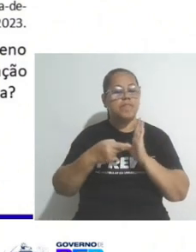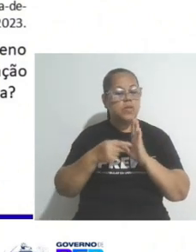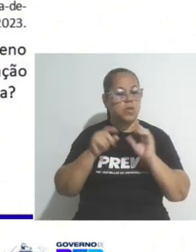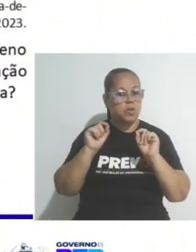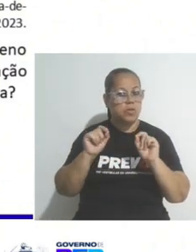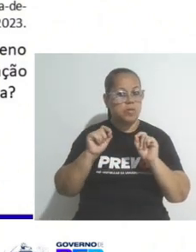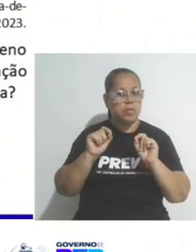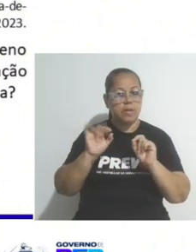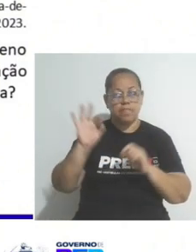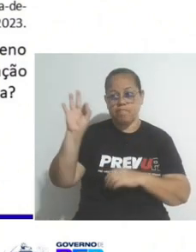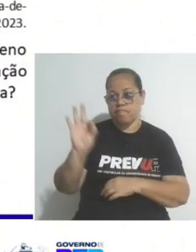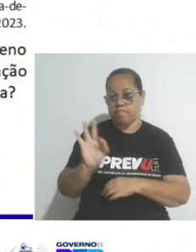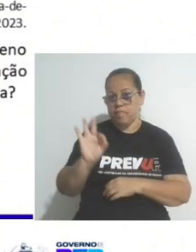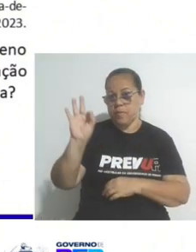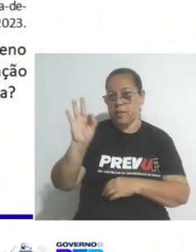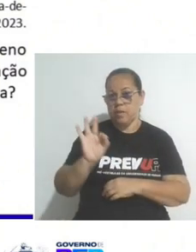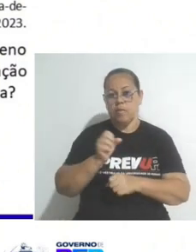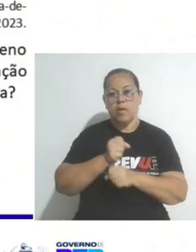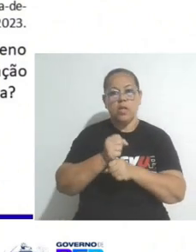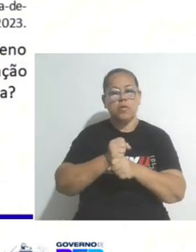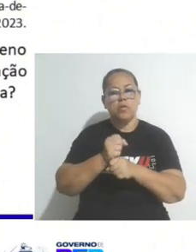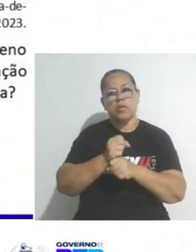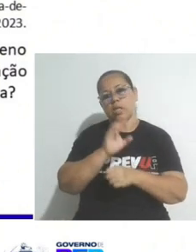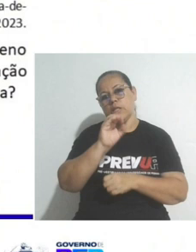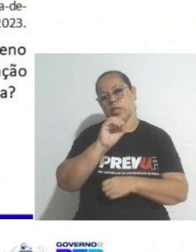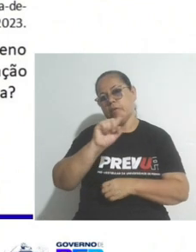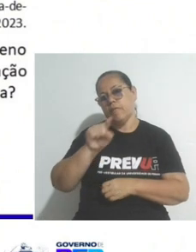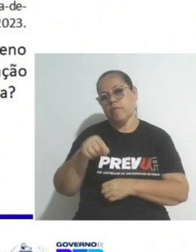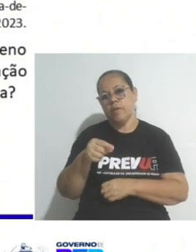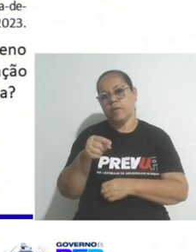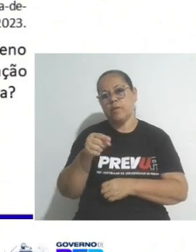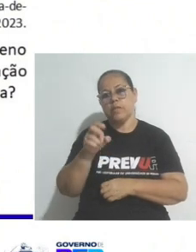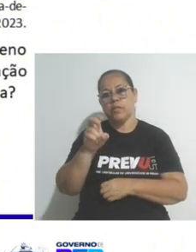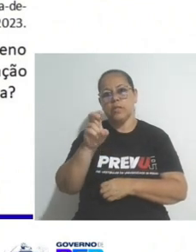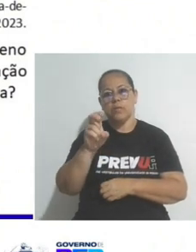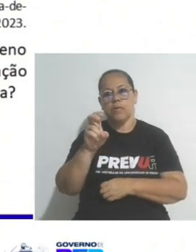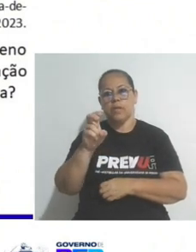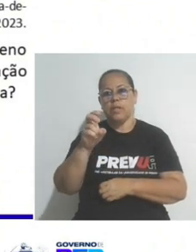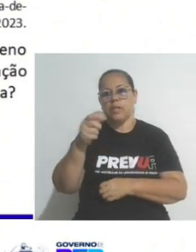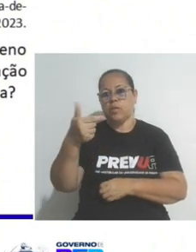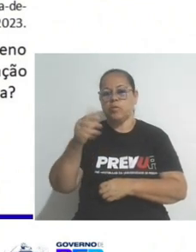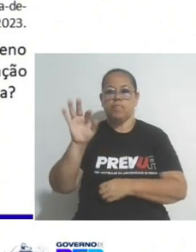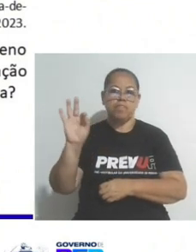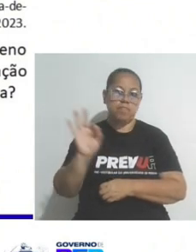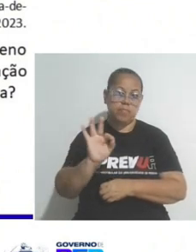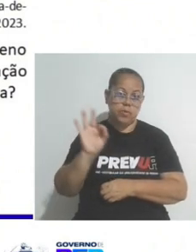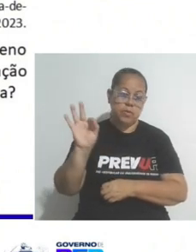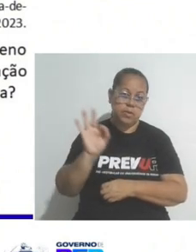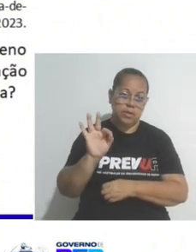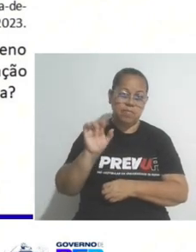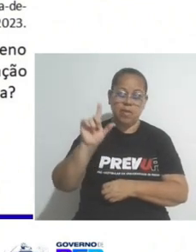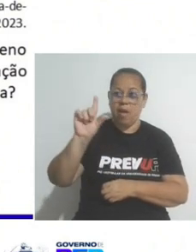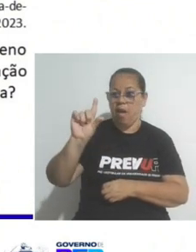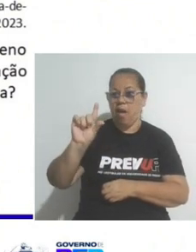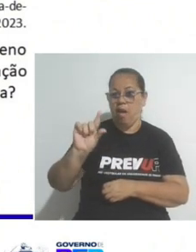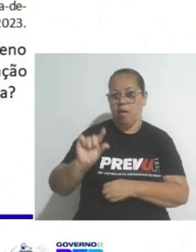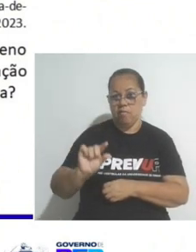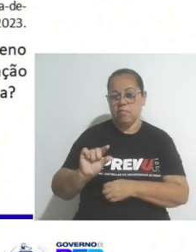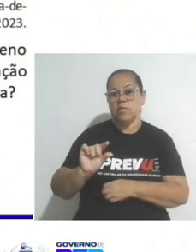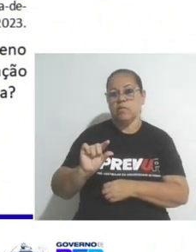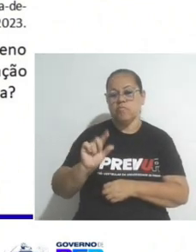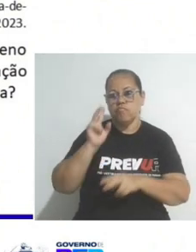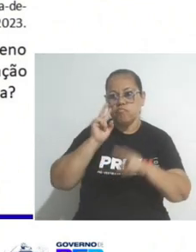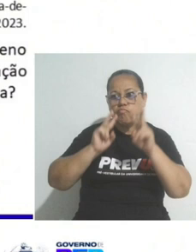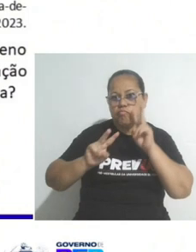com a taxa de crescimento anual de 0,52% a menor já